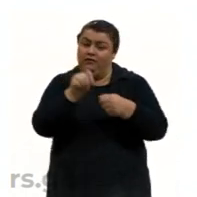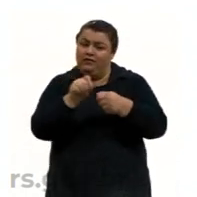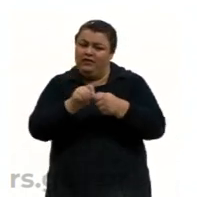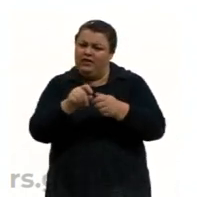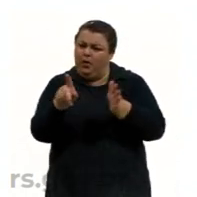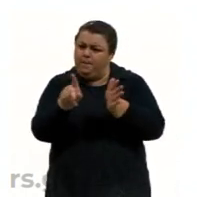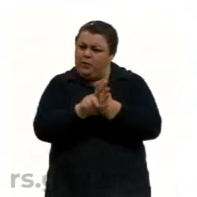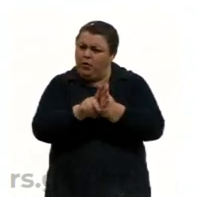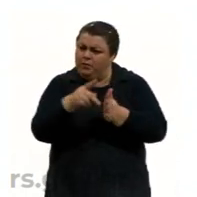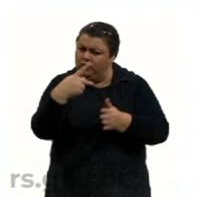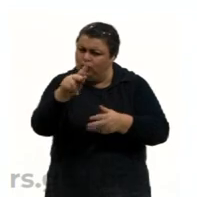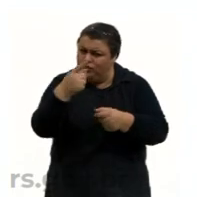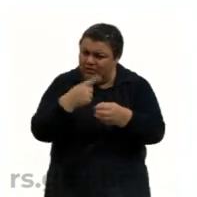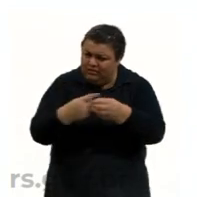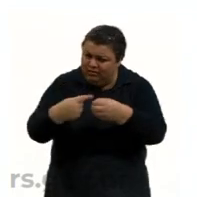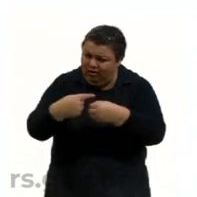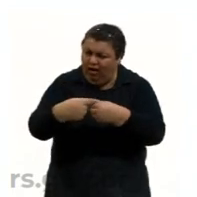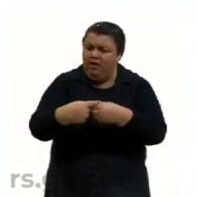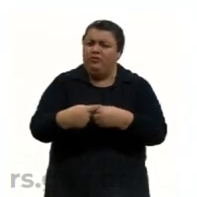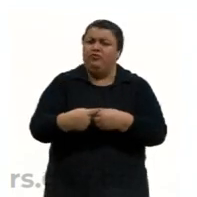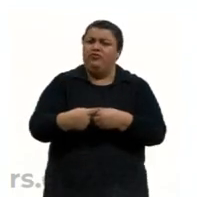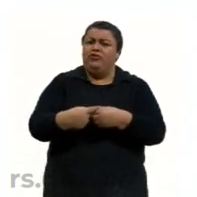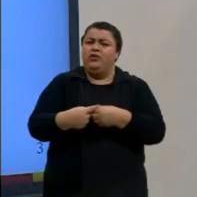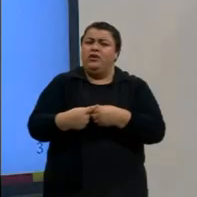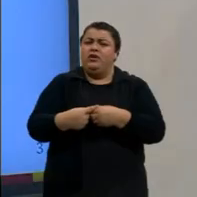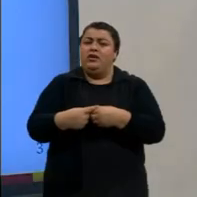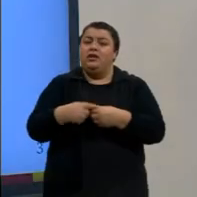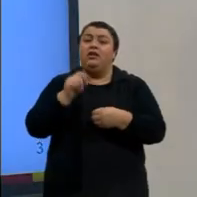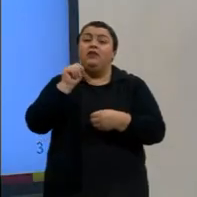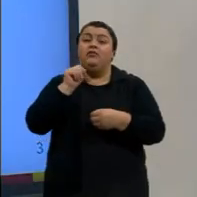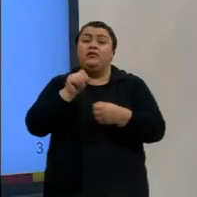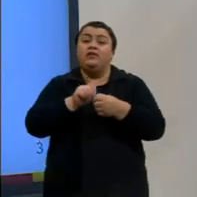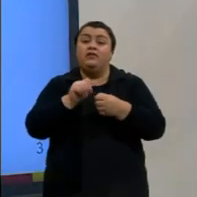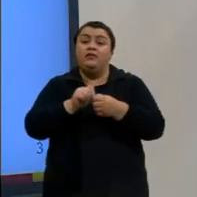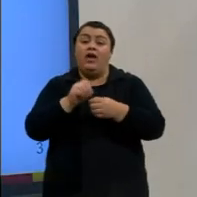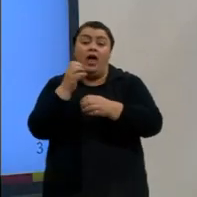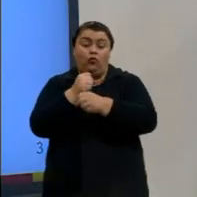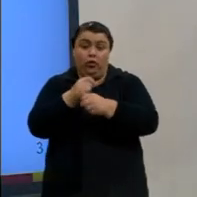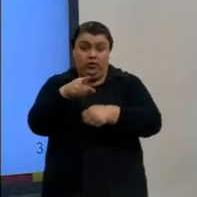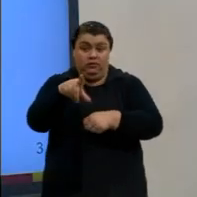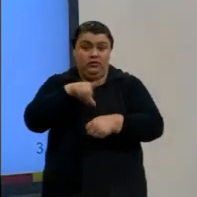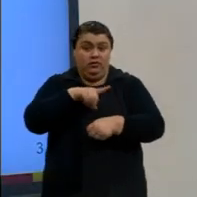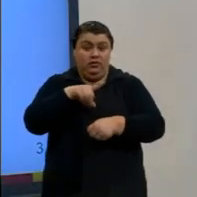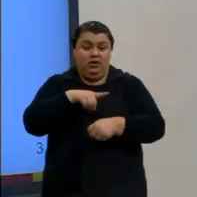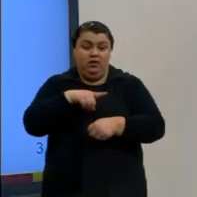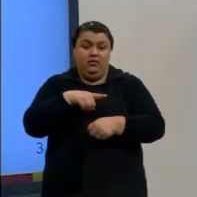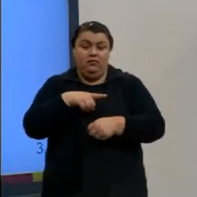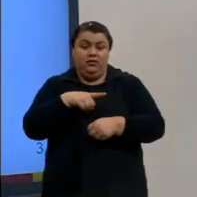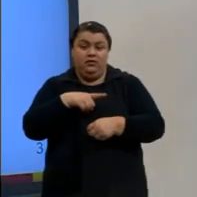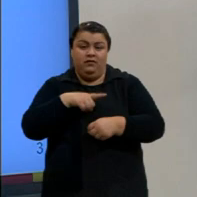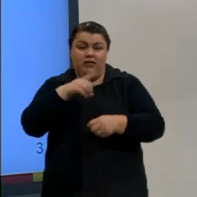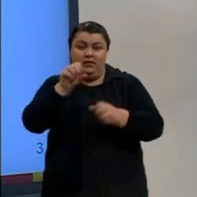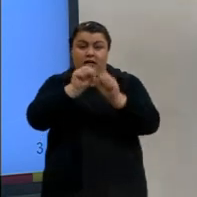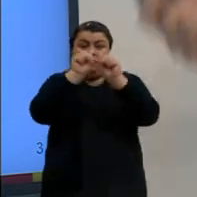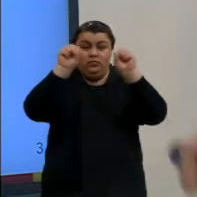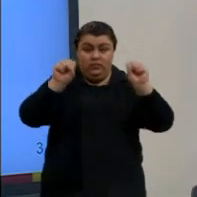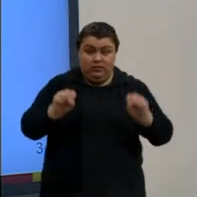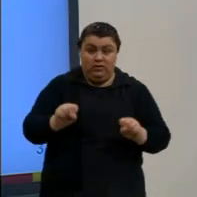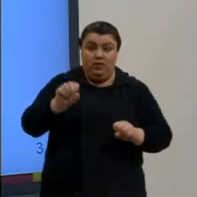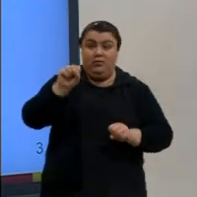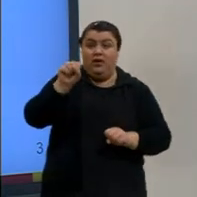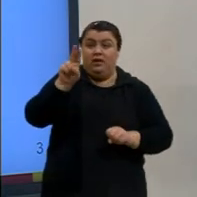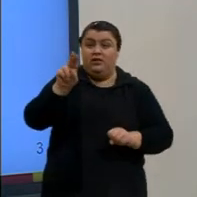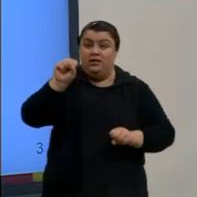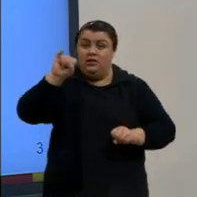sua cidade toda essa facilidade aí você joga sua nota no Sisu e você vai saber em qual Universidade Brasileira você vai poder